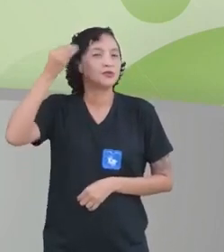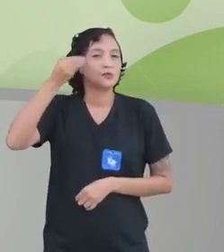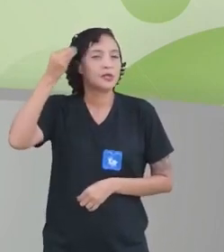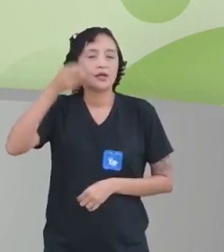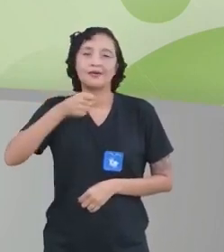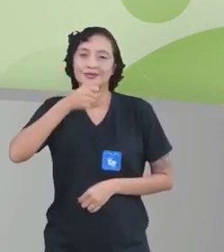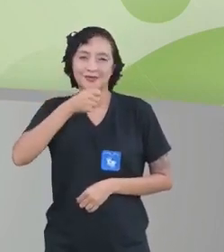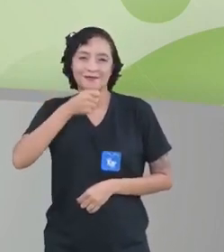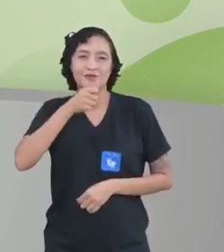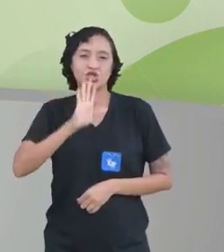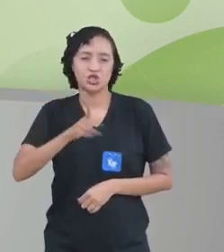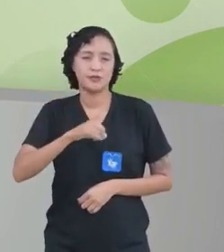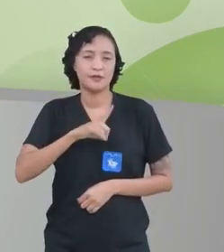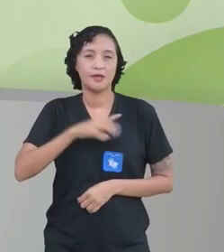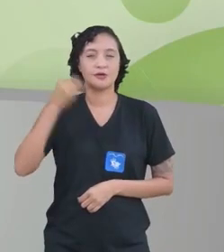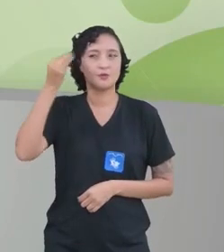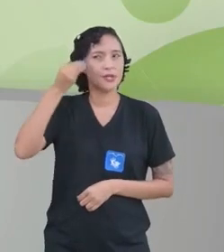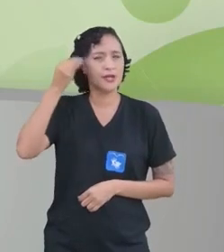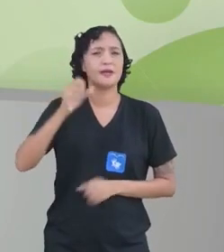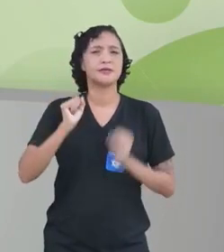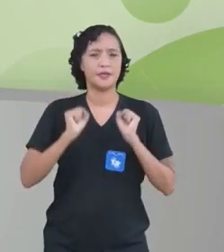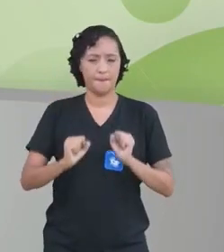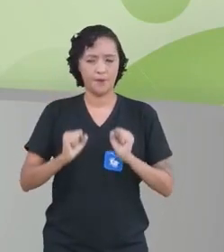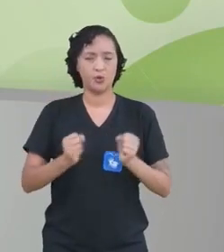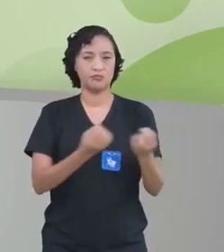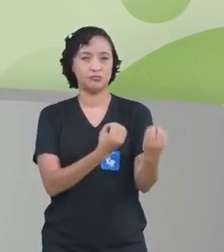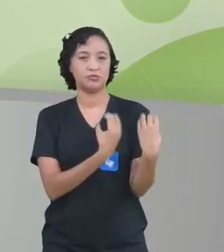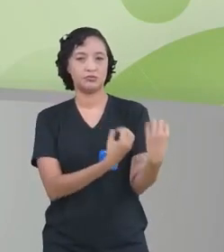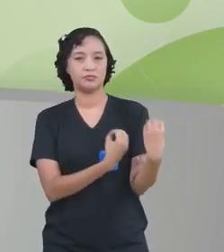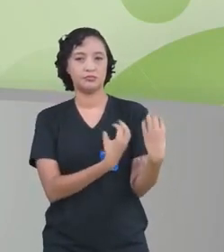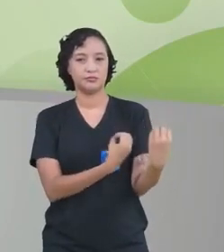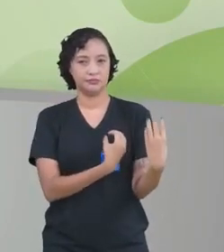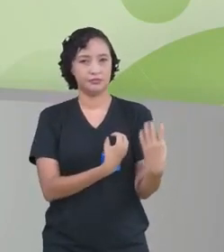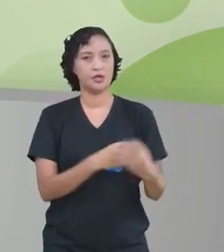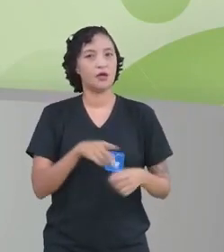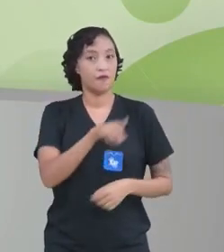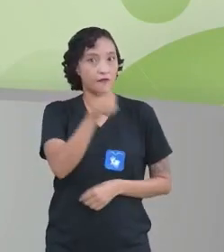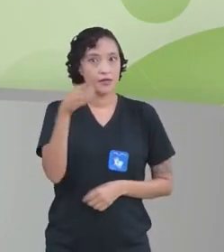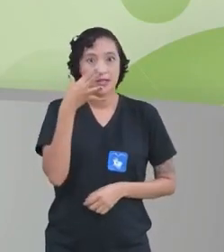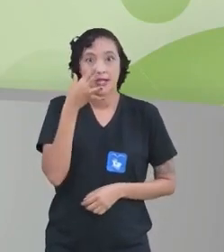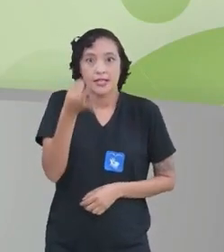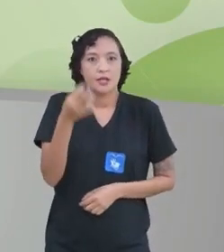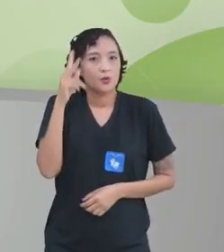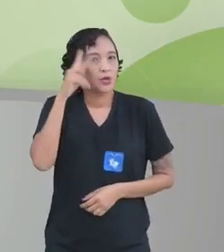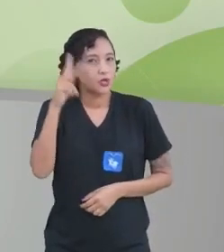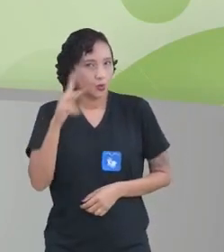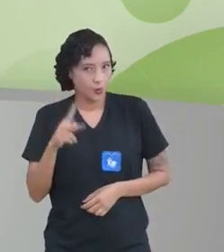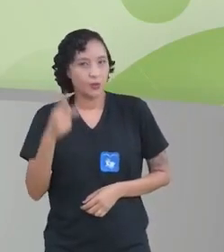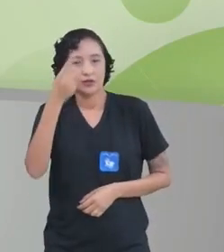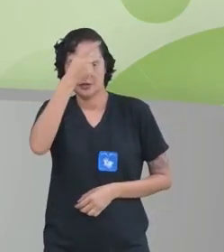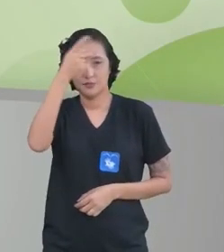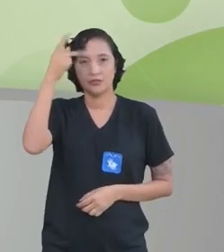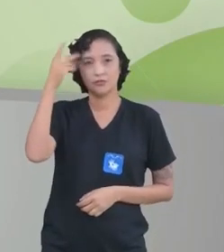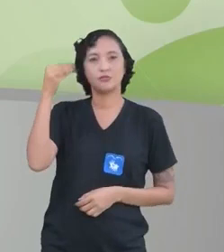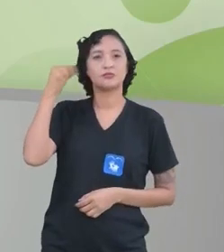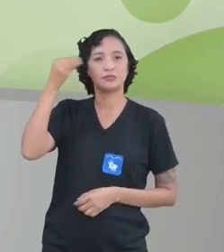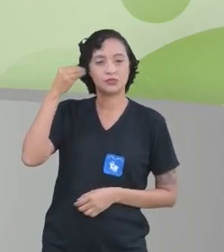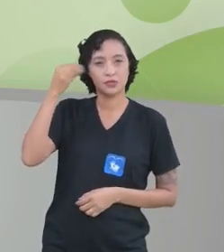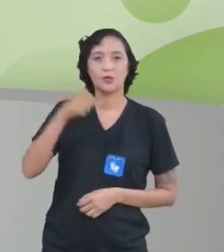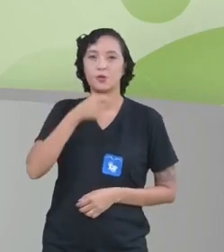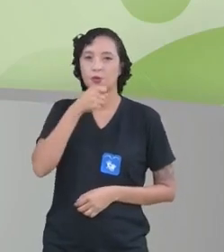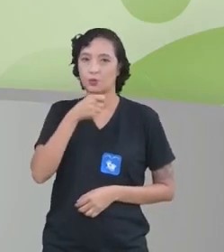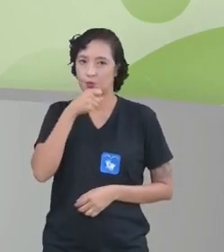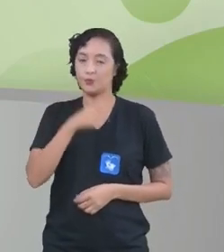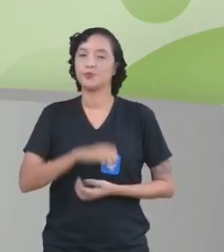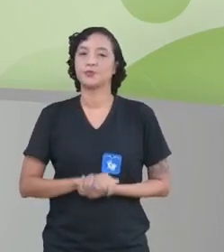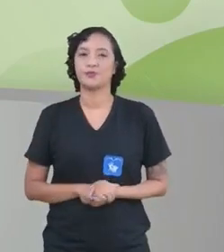têm muito a nos ensinar. Preste atenção nas histórias dessas pessoas idosas. E aí, a puberdade,